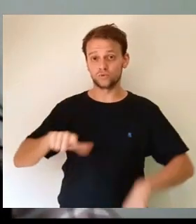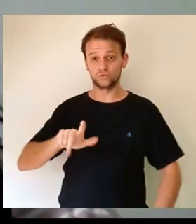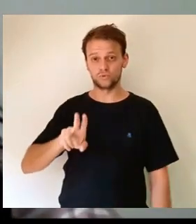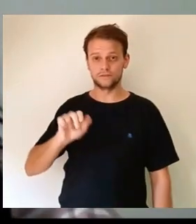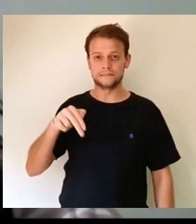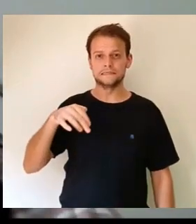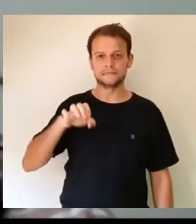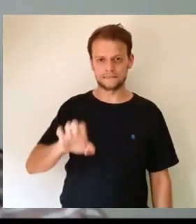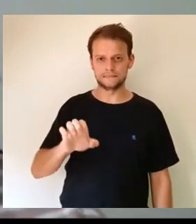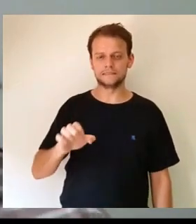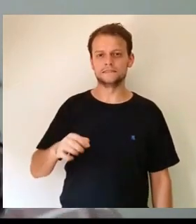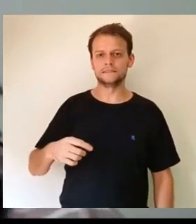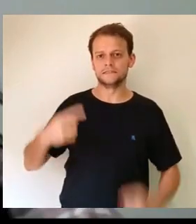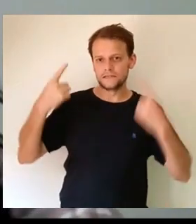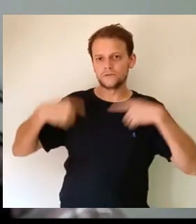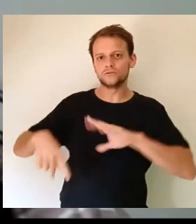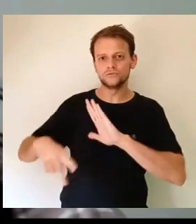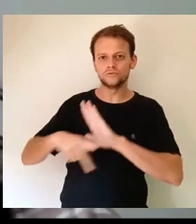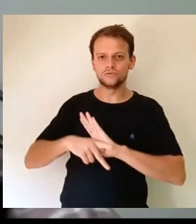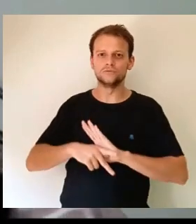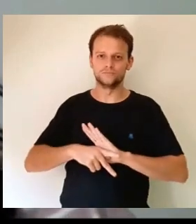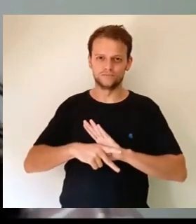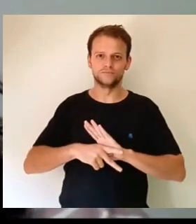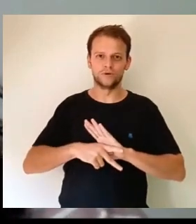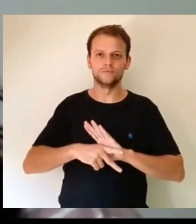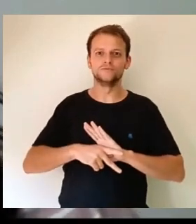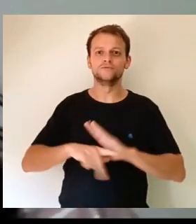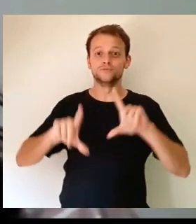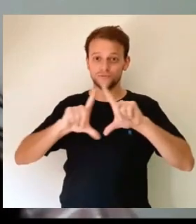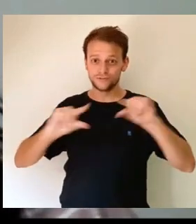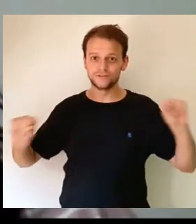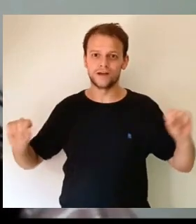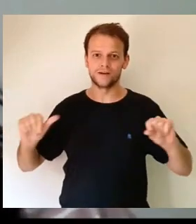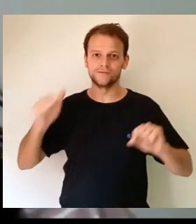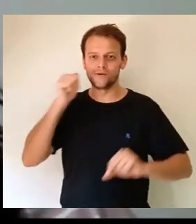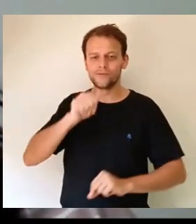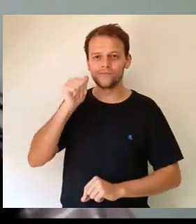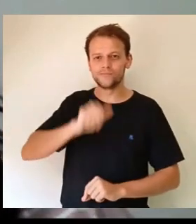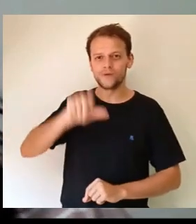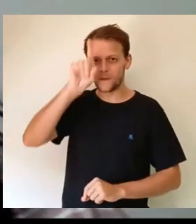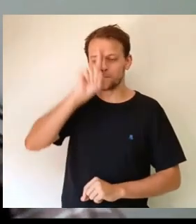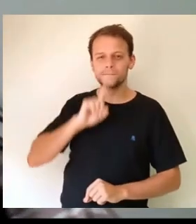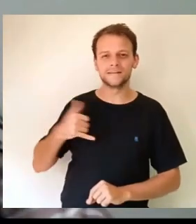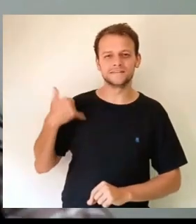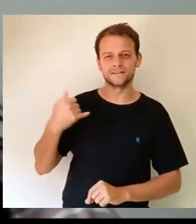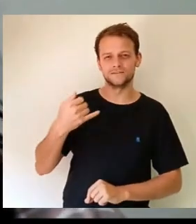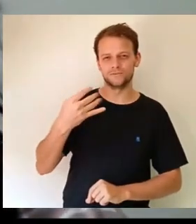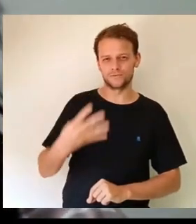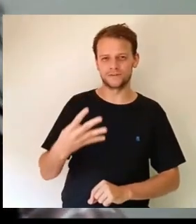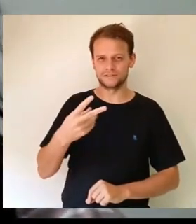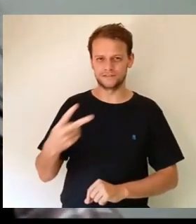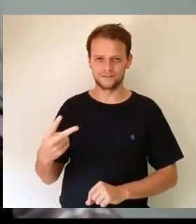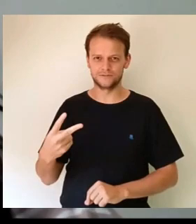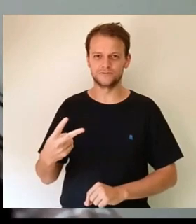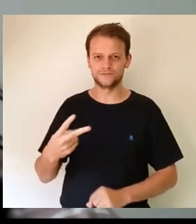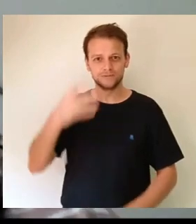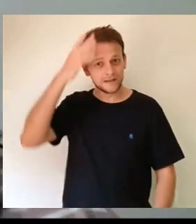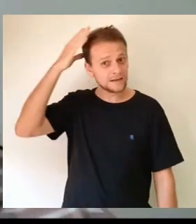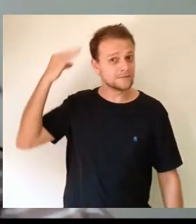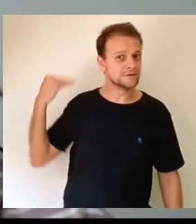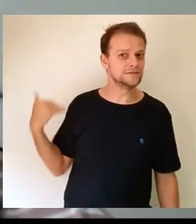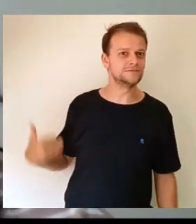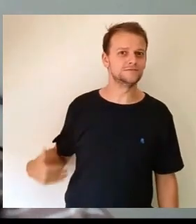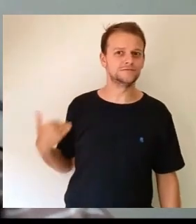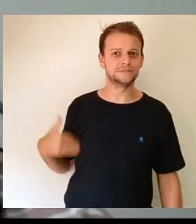o dele, tá bom? Eu sou Luciane, sou descendente de oriental, então sou uma mulher amarela, tenho 42 anos,